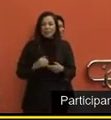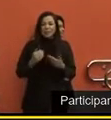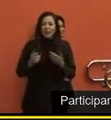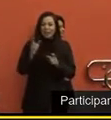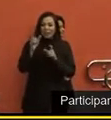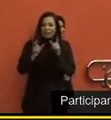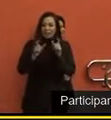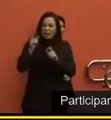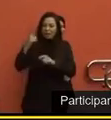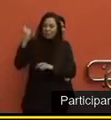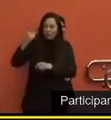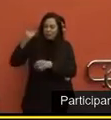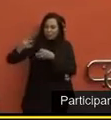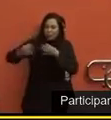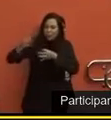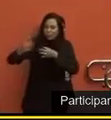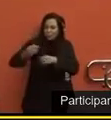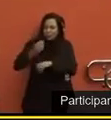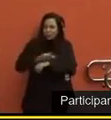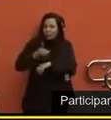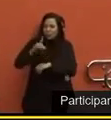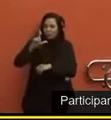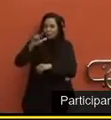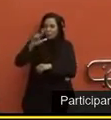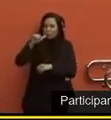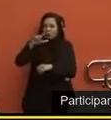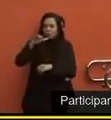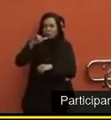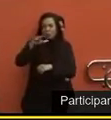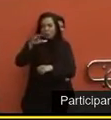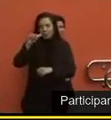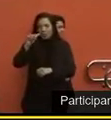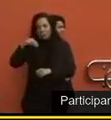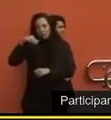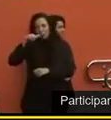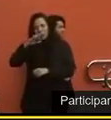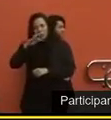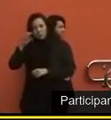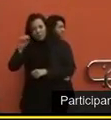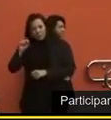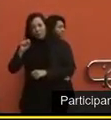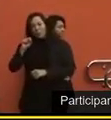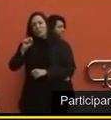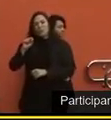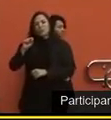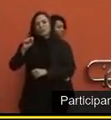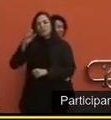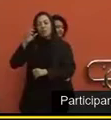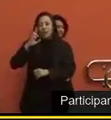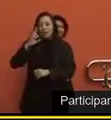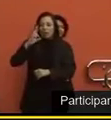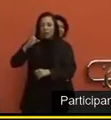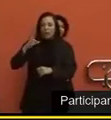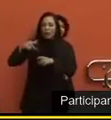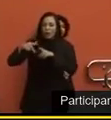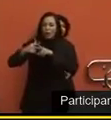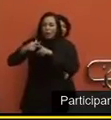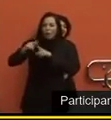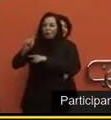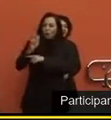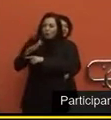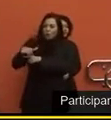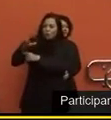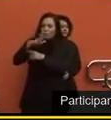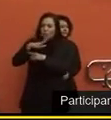Excelentíssimo senhor Procurador-Geral de Justiça, doutor Luciano Oliveira Matos de Souza. Excelentíssimo Corregedor-Geral, doutor